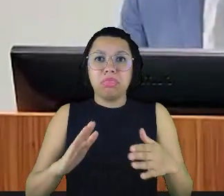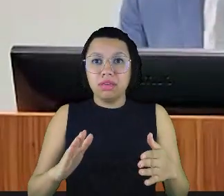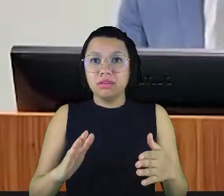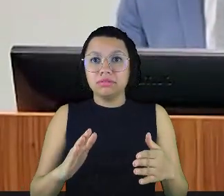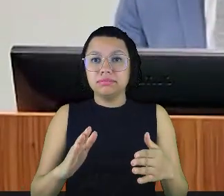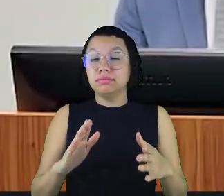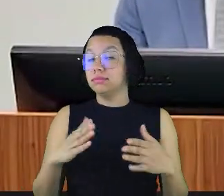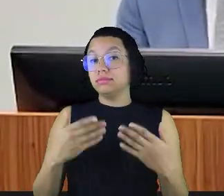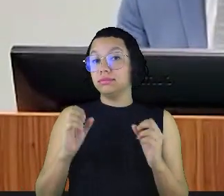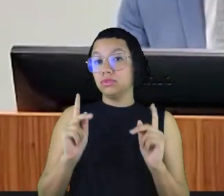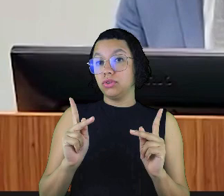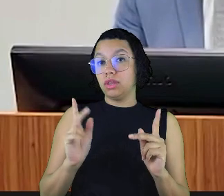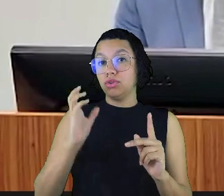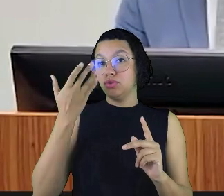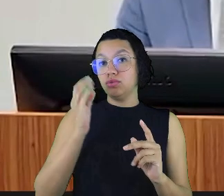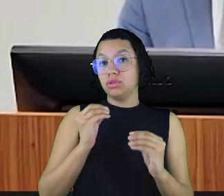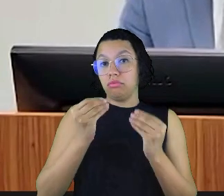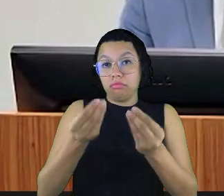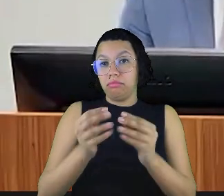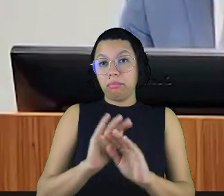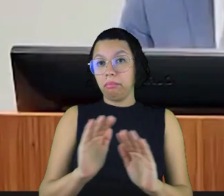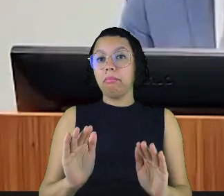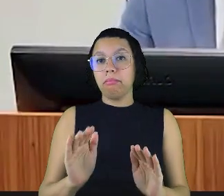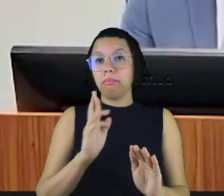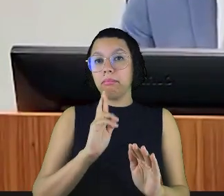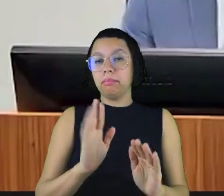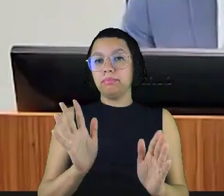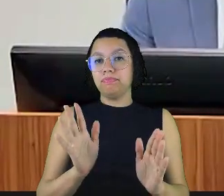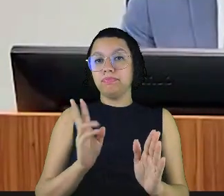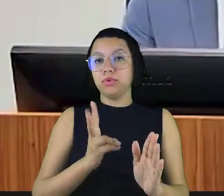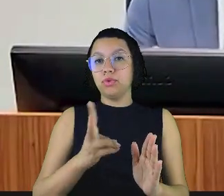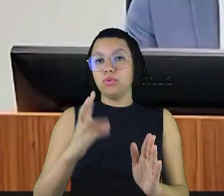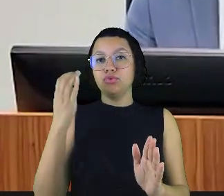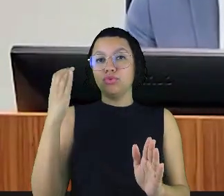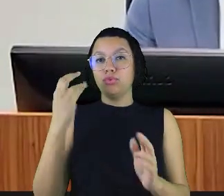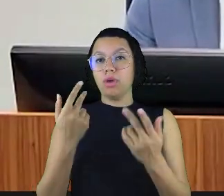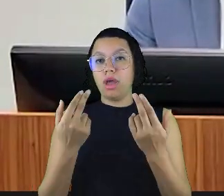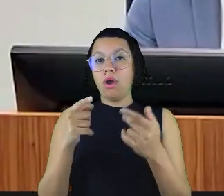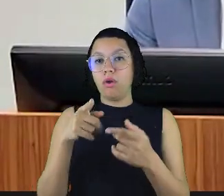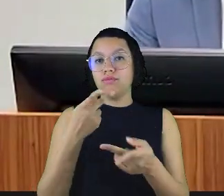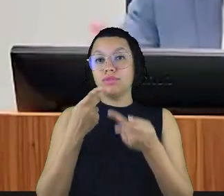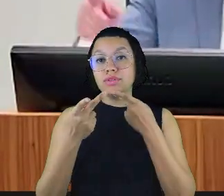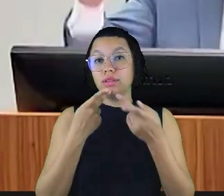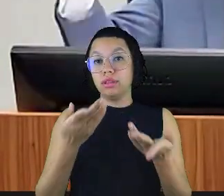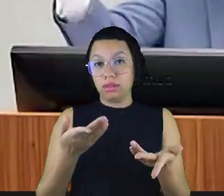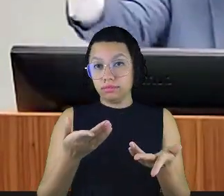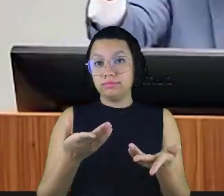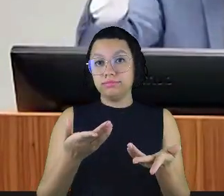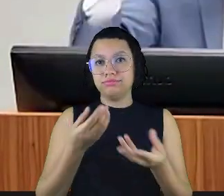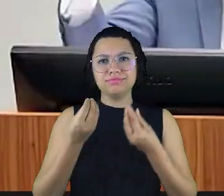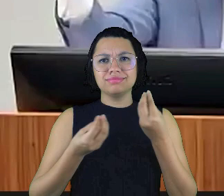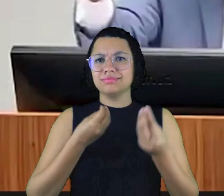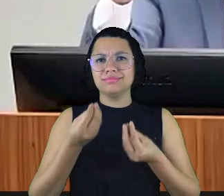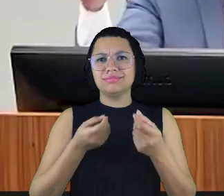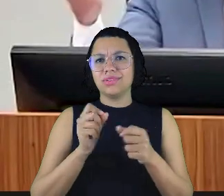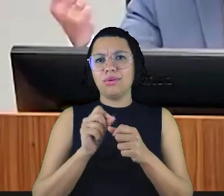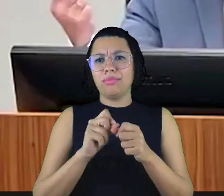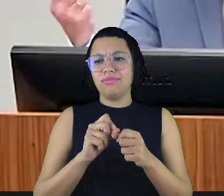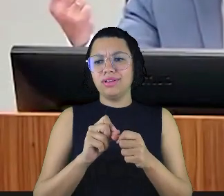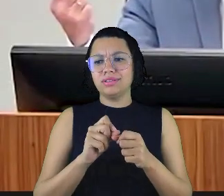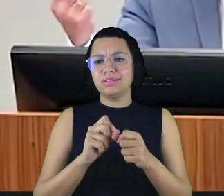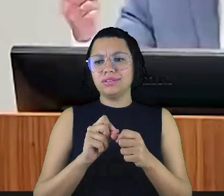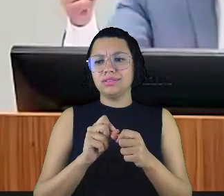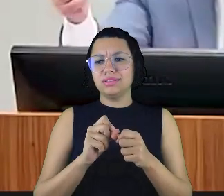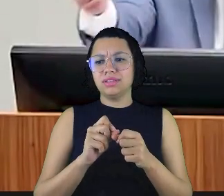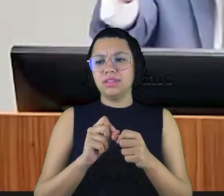ok, a solução já está dada. Fica mantido o crédito do jeito que você declarou. Não tenho como fazer o giro do